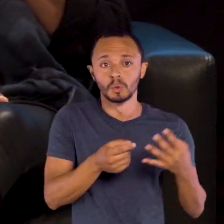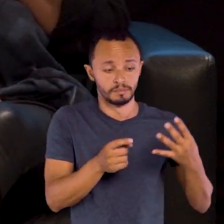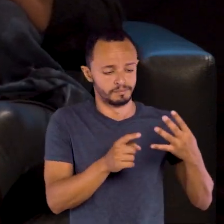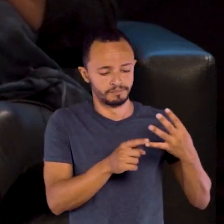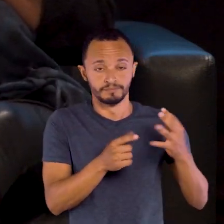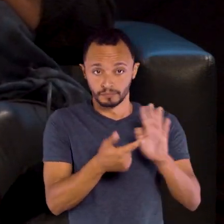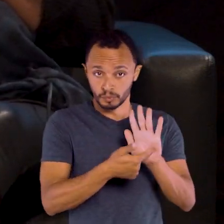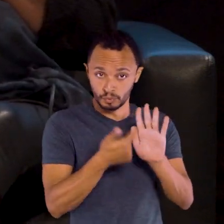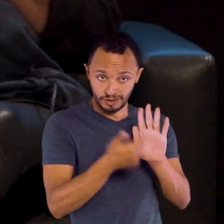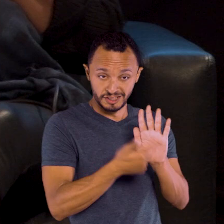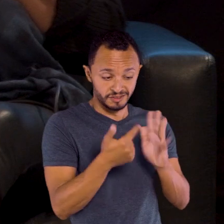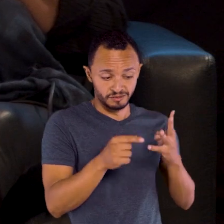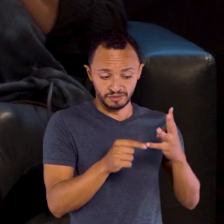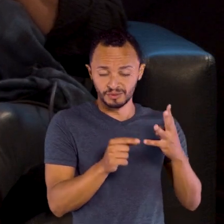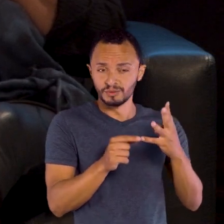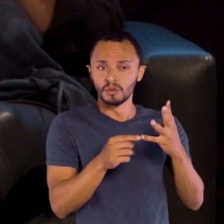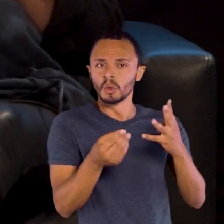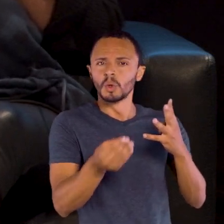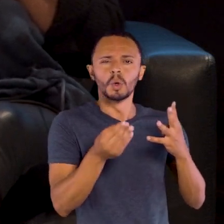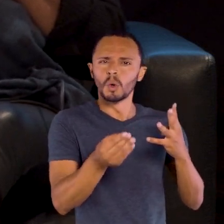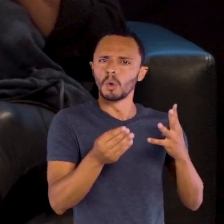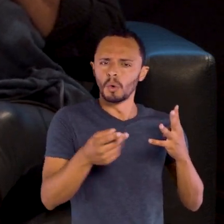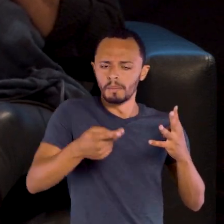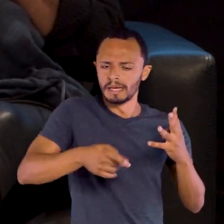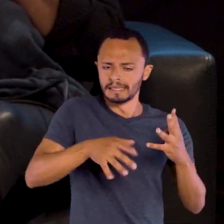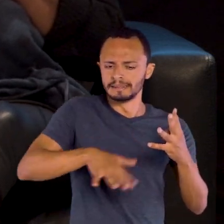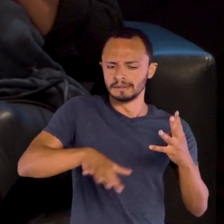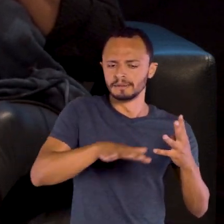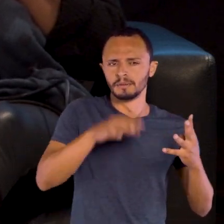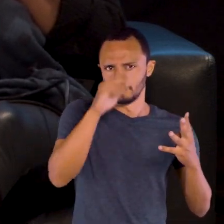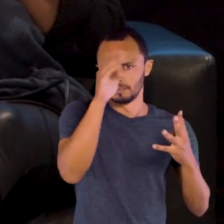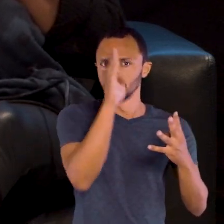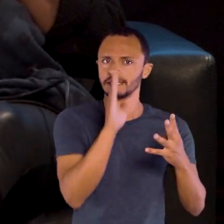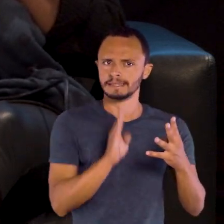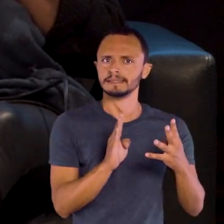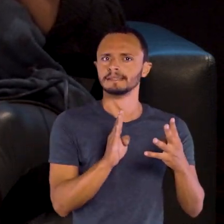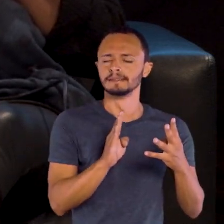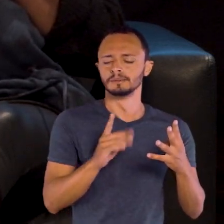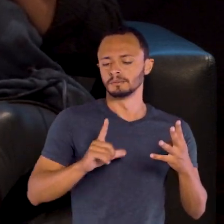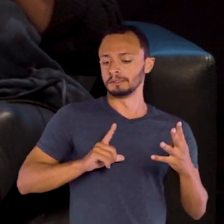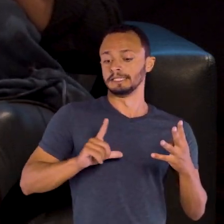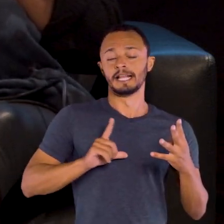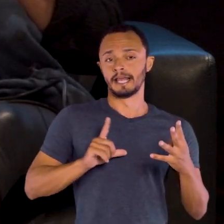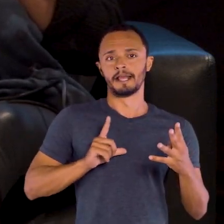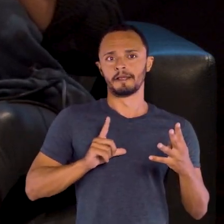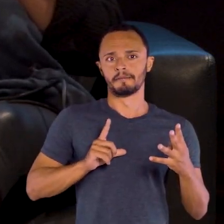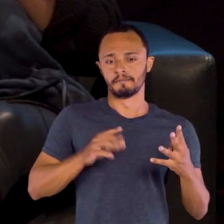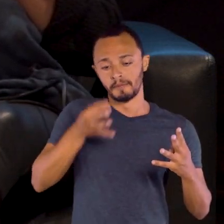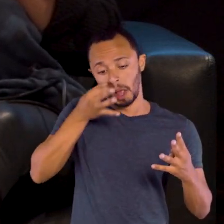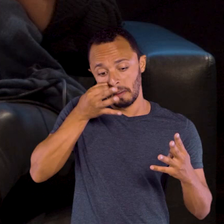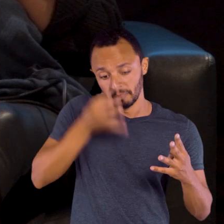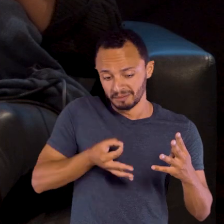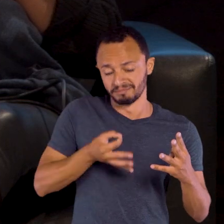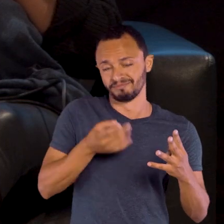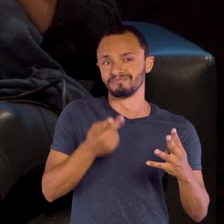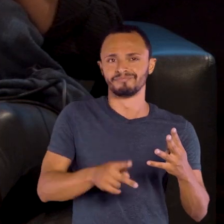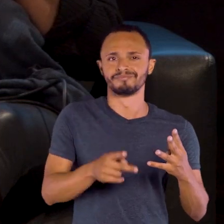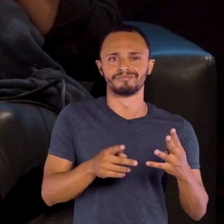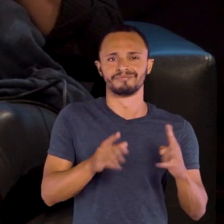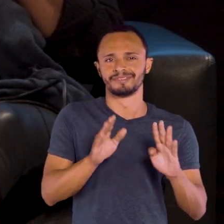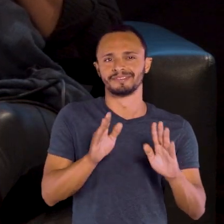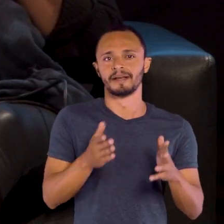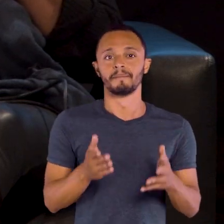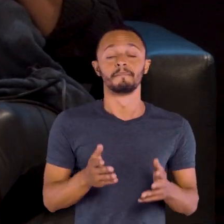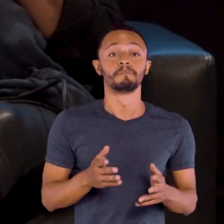Então, eu acredito a isso, a repercussão que teve, que está tendo. Acredito a isso,